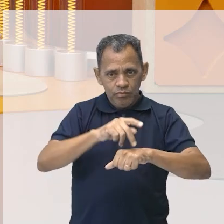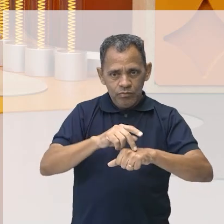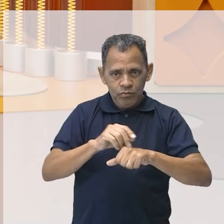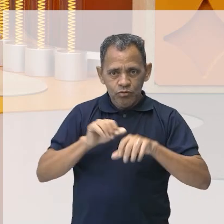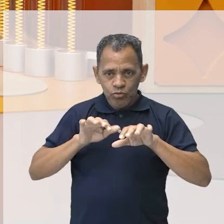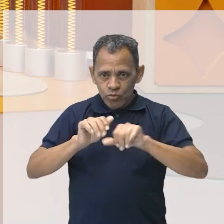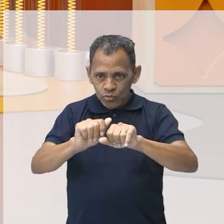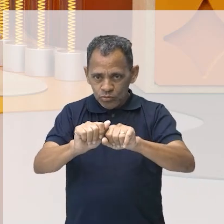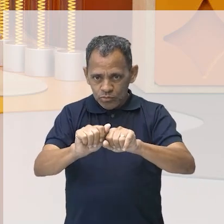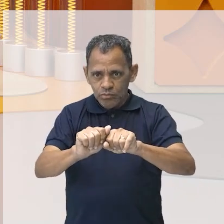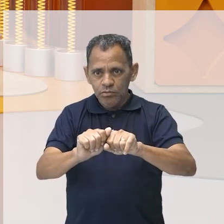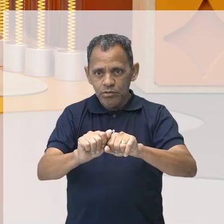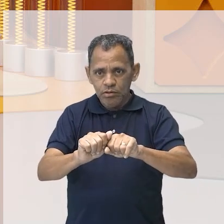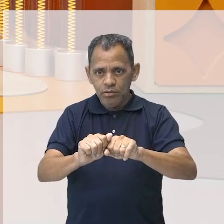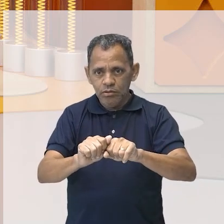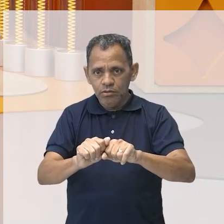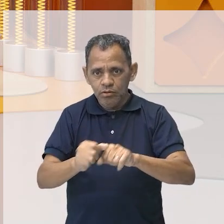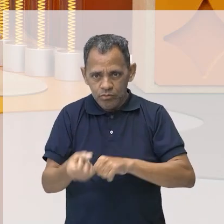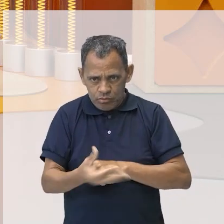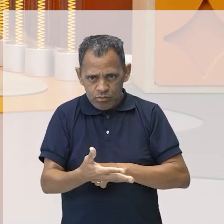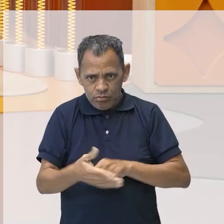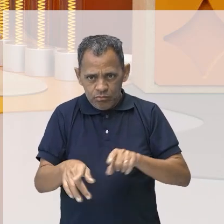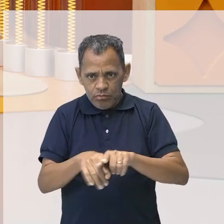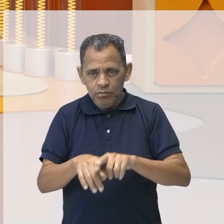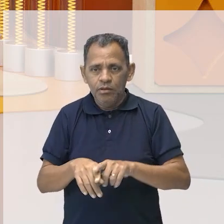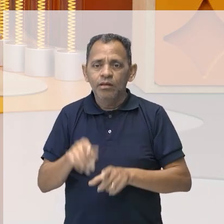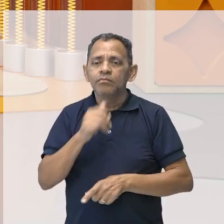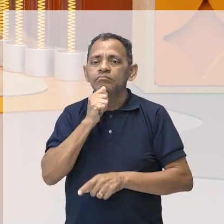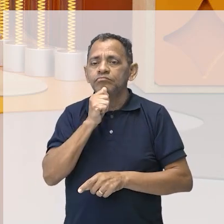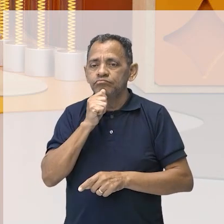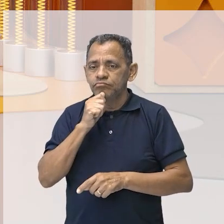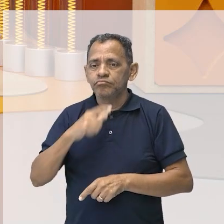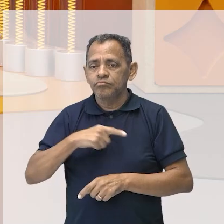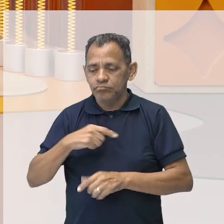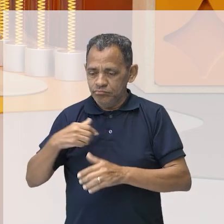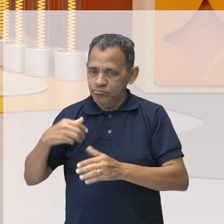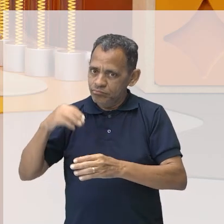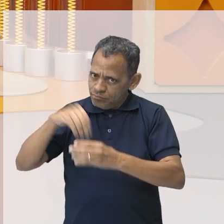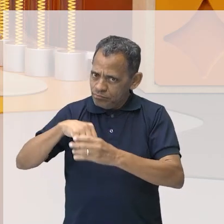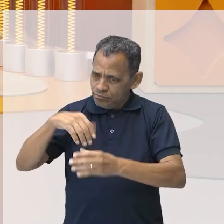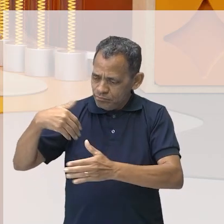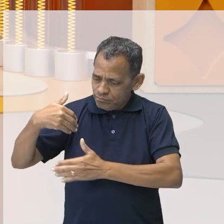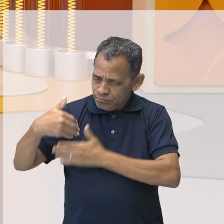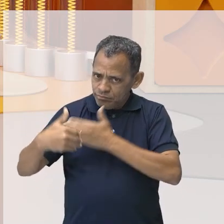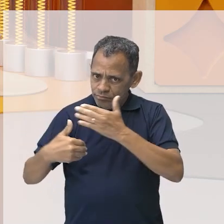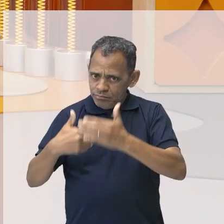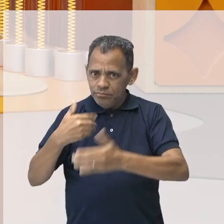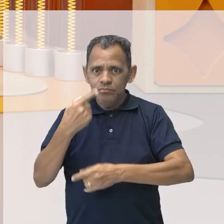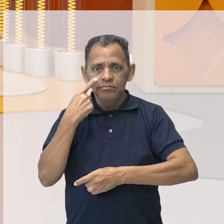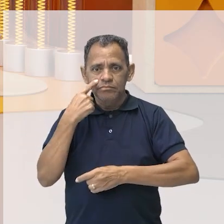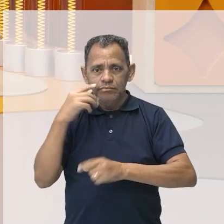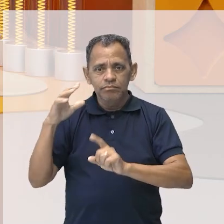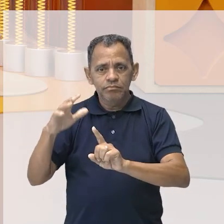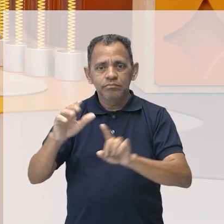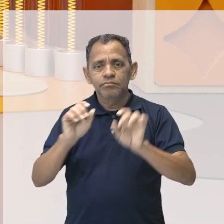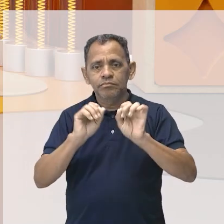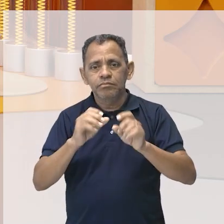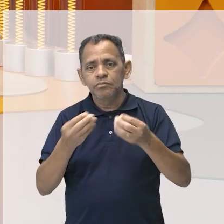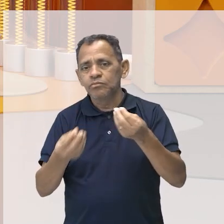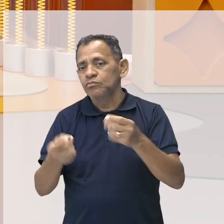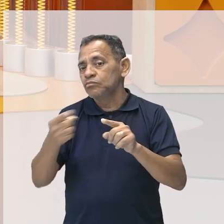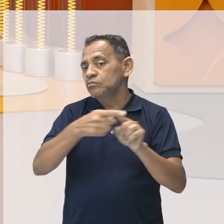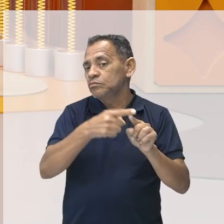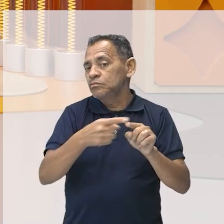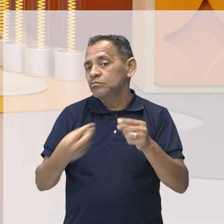mais recente, ainda está passando por esse processo. Então, a gente observa que isso acaba influenciando no modo de vida